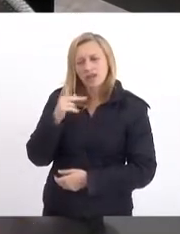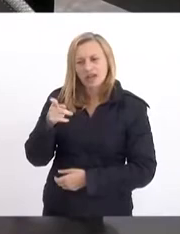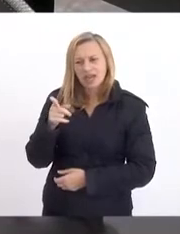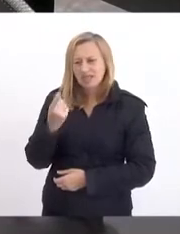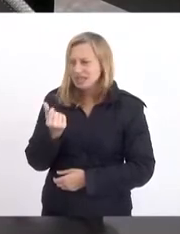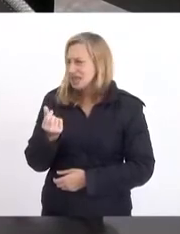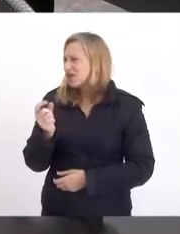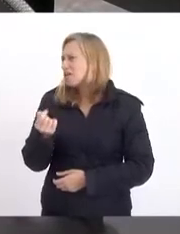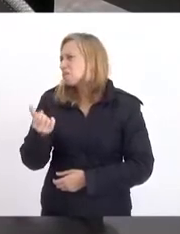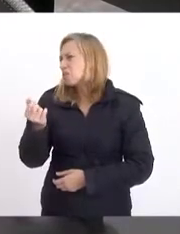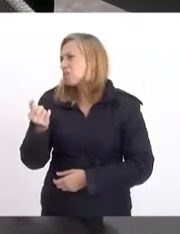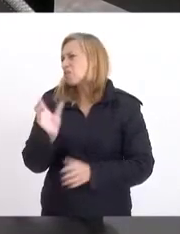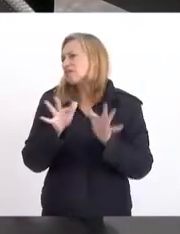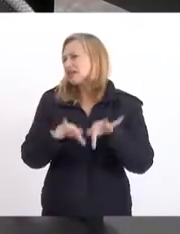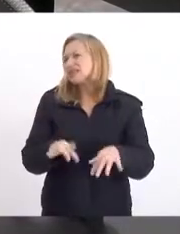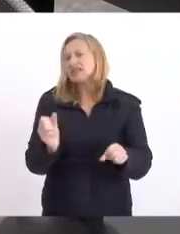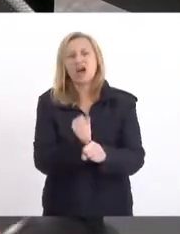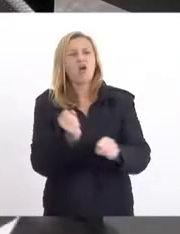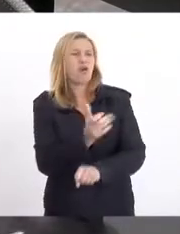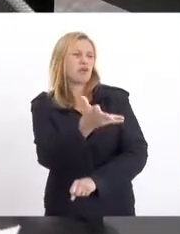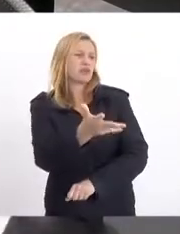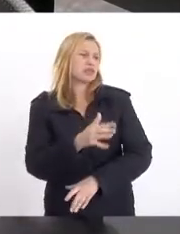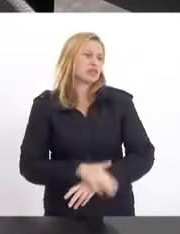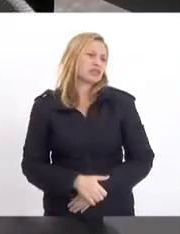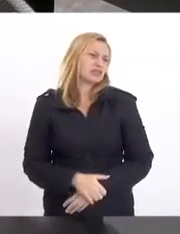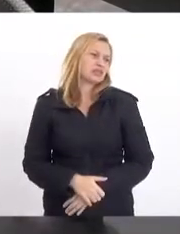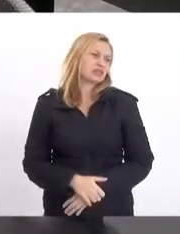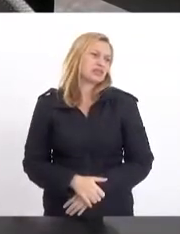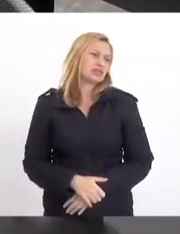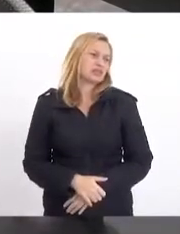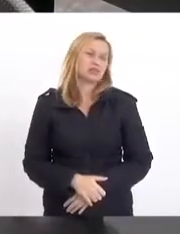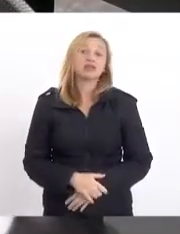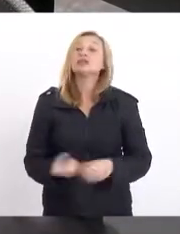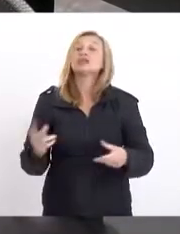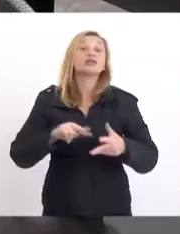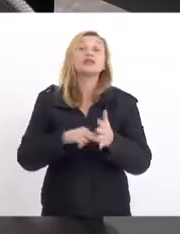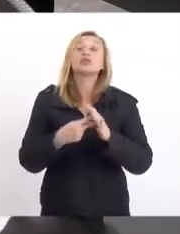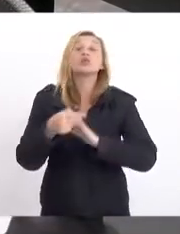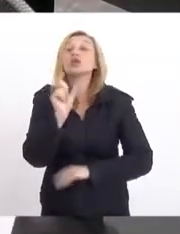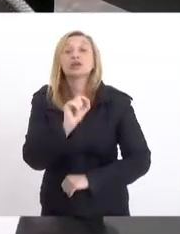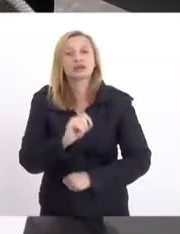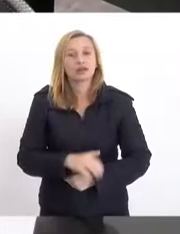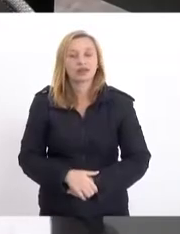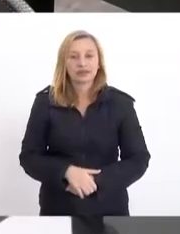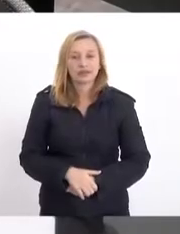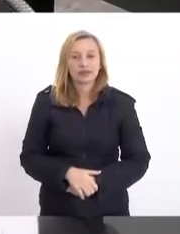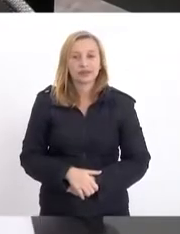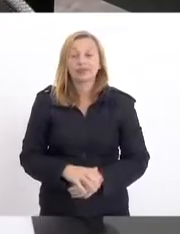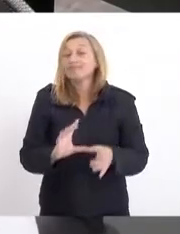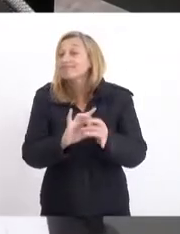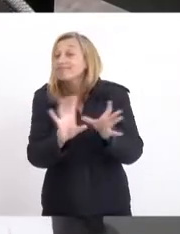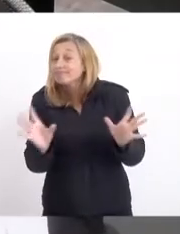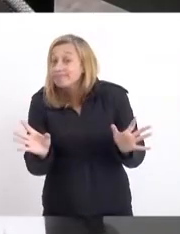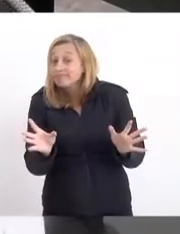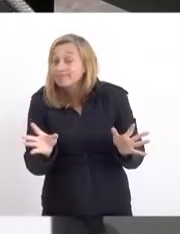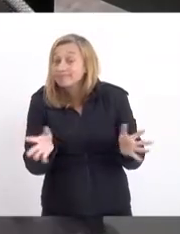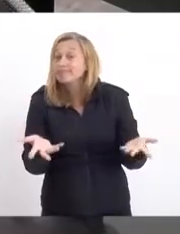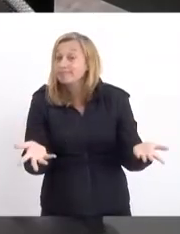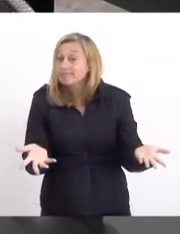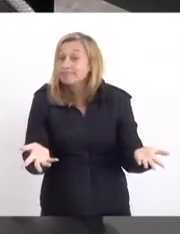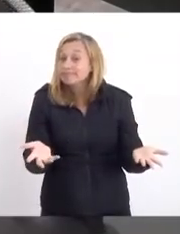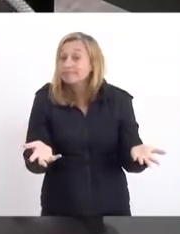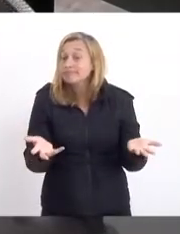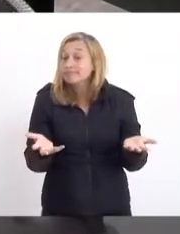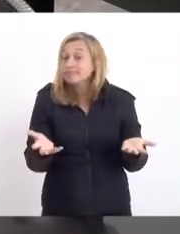a execução dessas obras. E aí o que acontece? Significa que está livre para aquele precedente